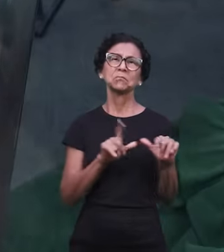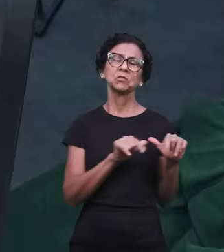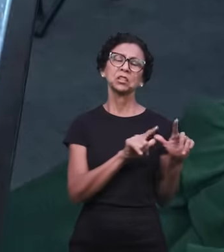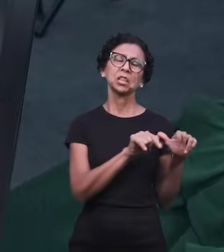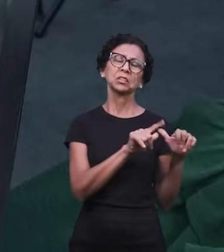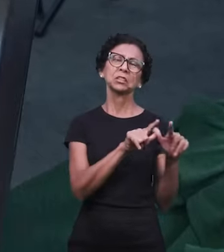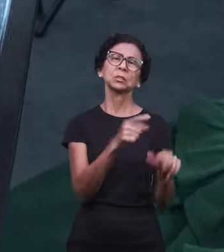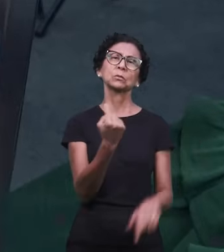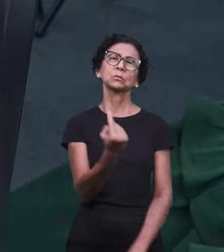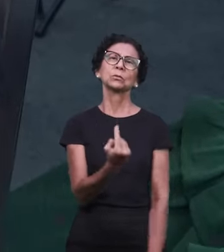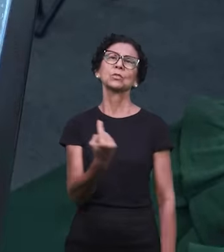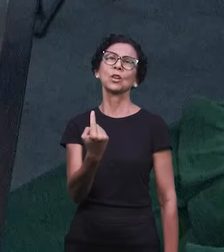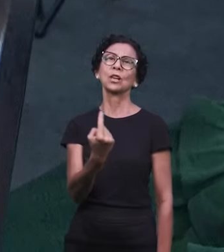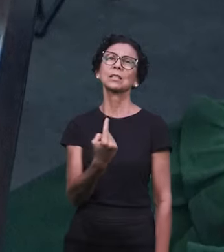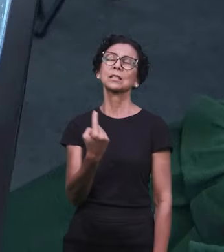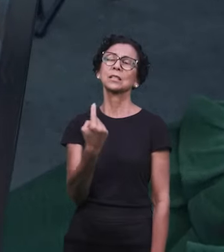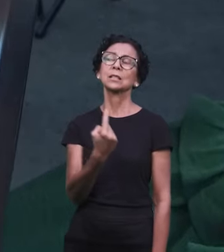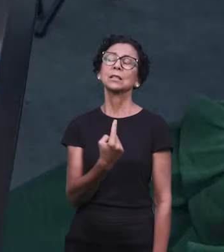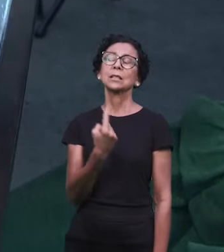solitário,